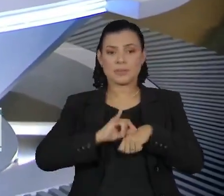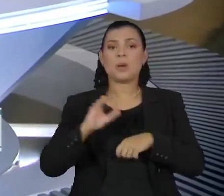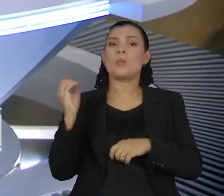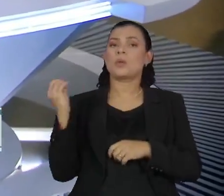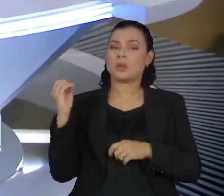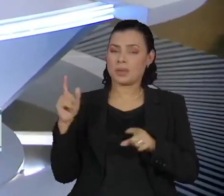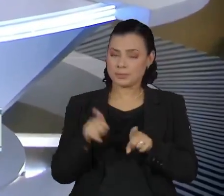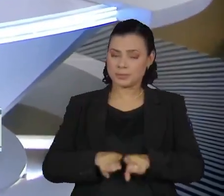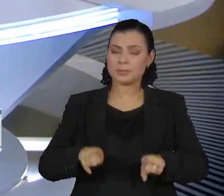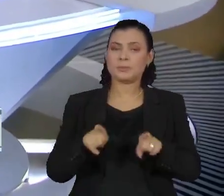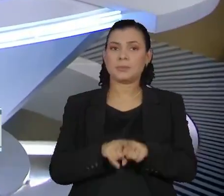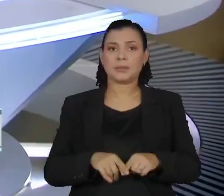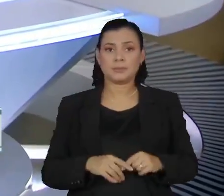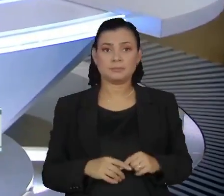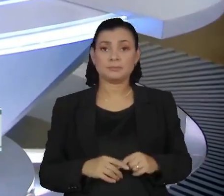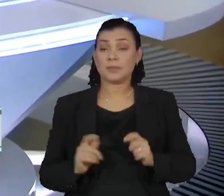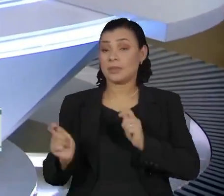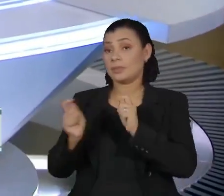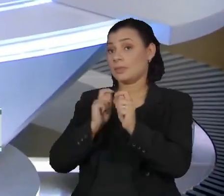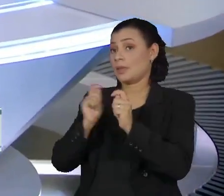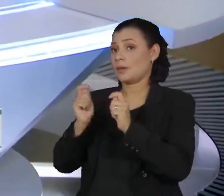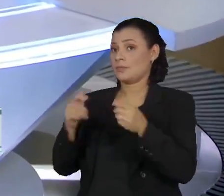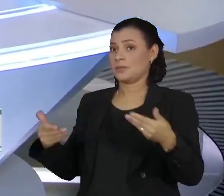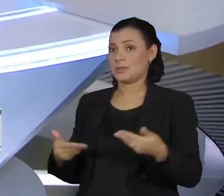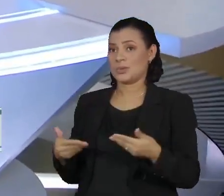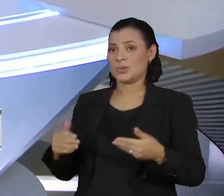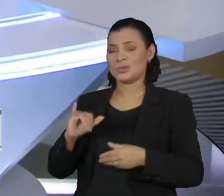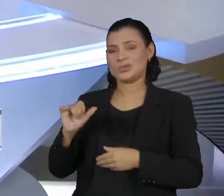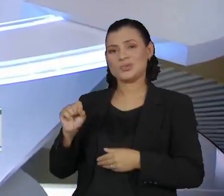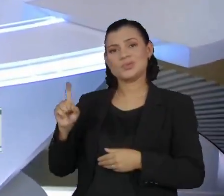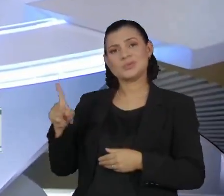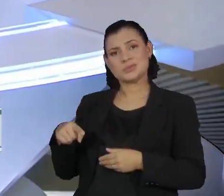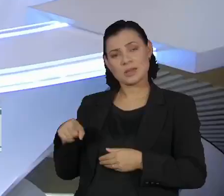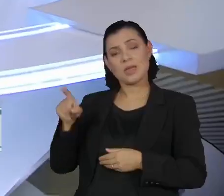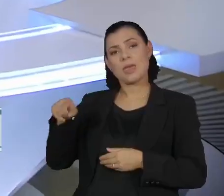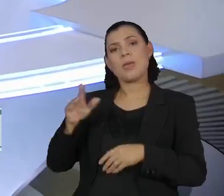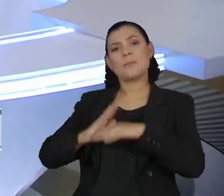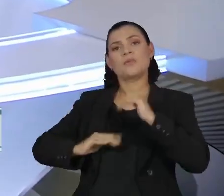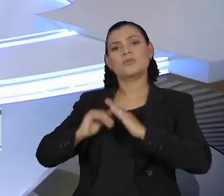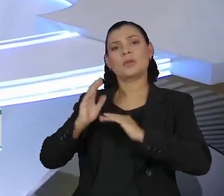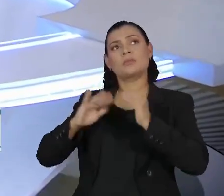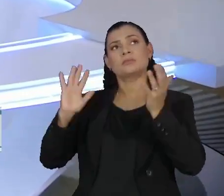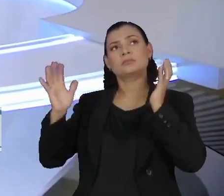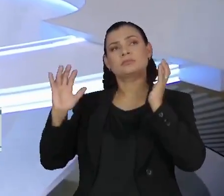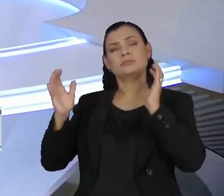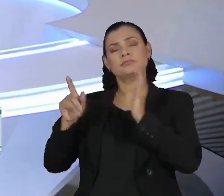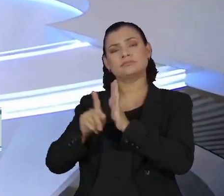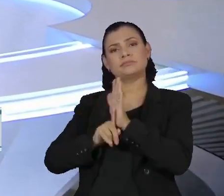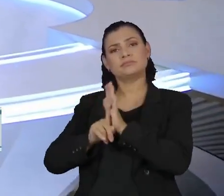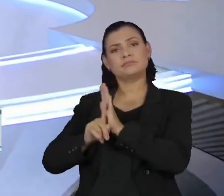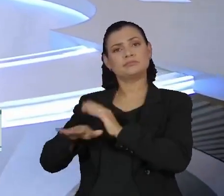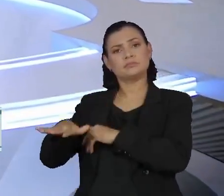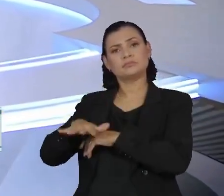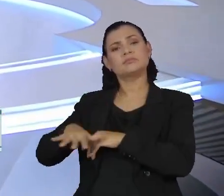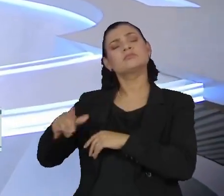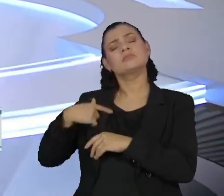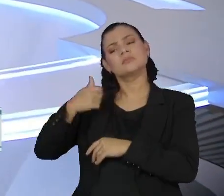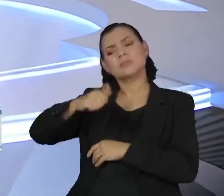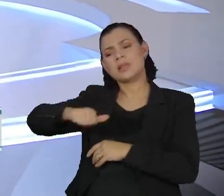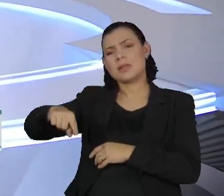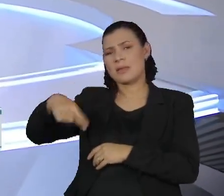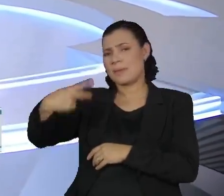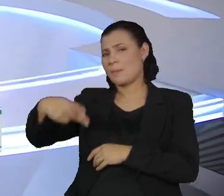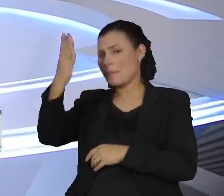Alegre. Pois é, na entrevista de hoje, o José Marengo, que é climatologista do CEMADEM, avalia como o Brasil